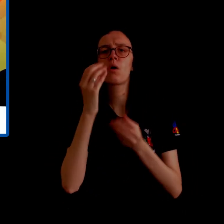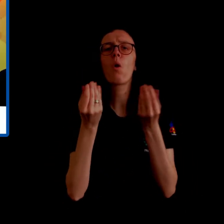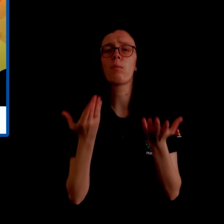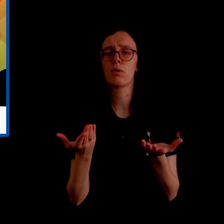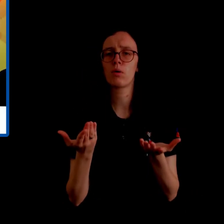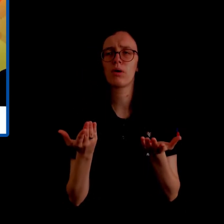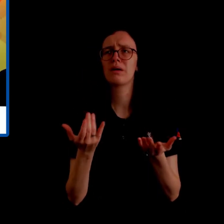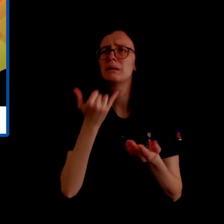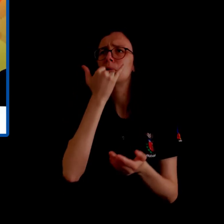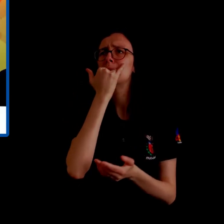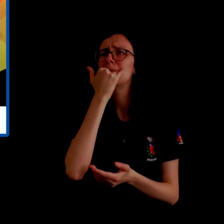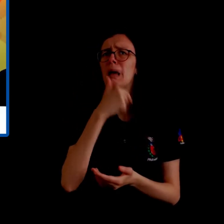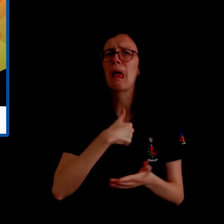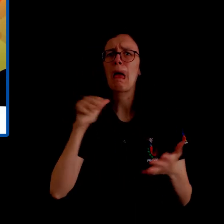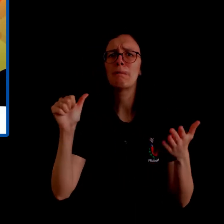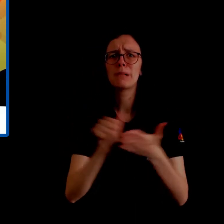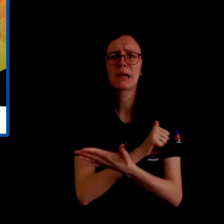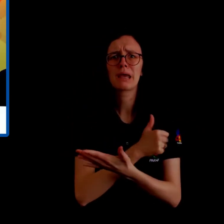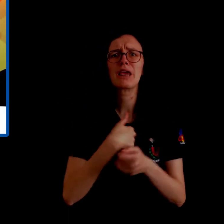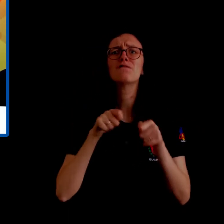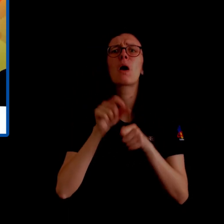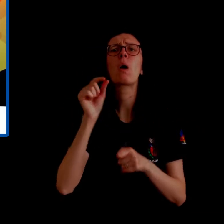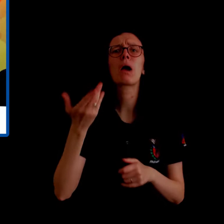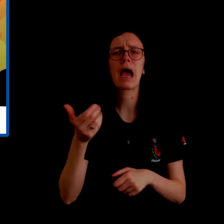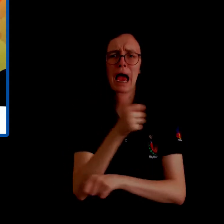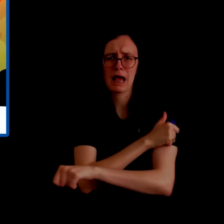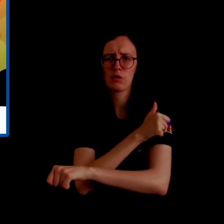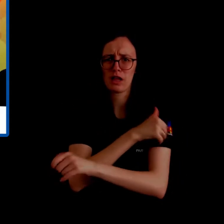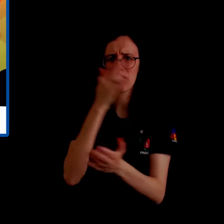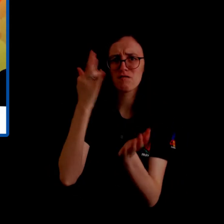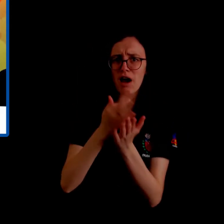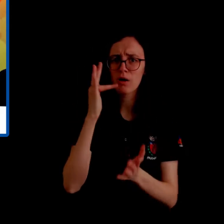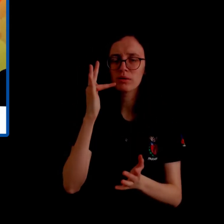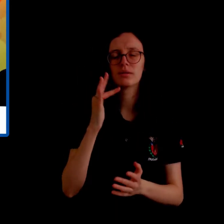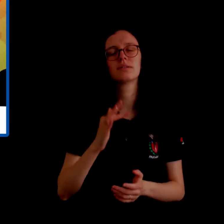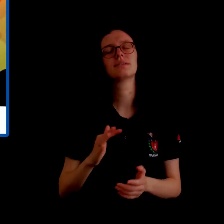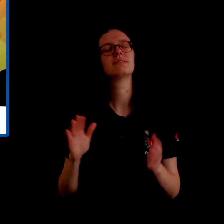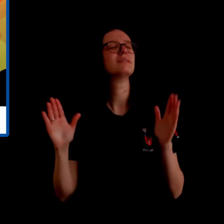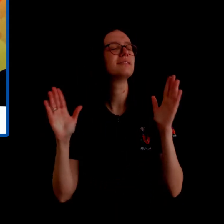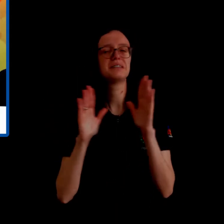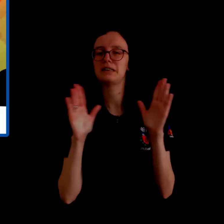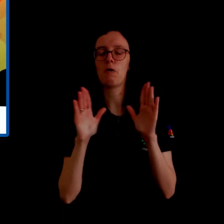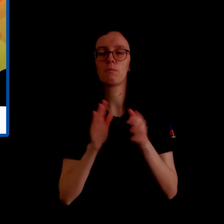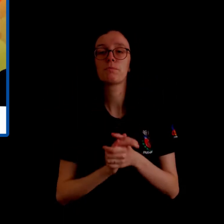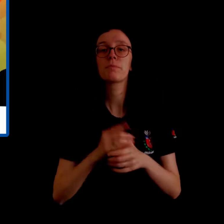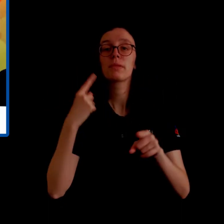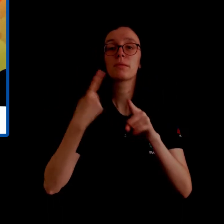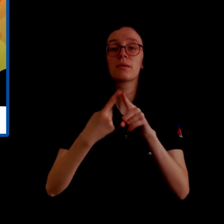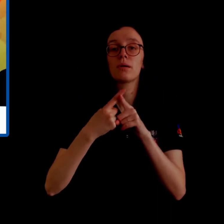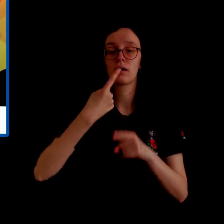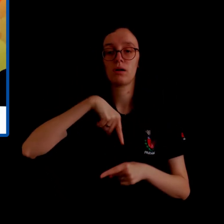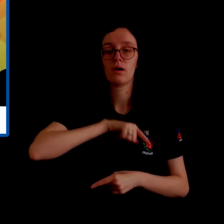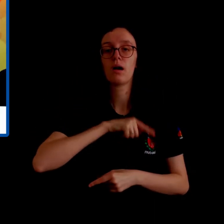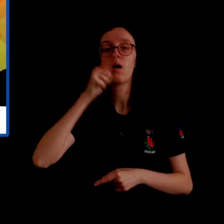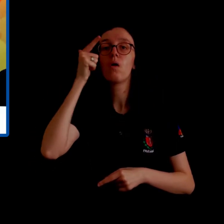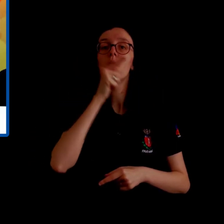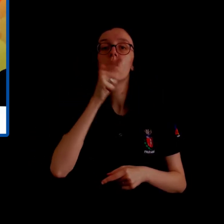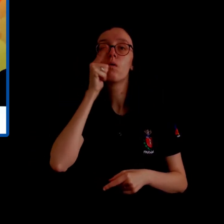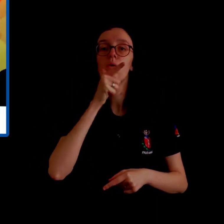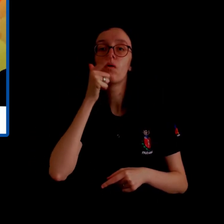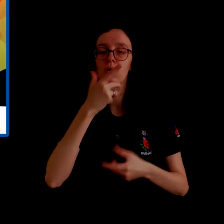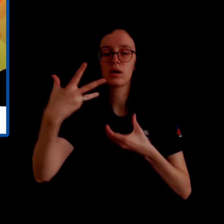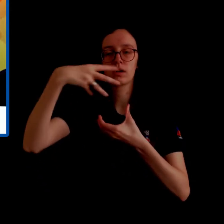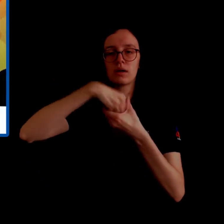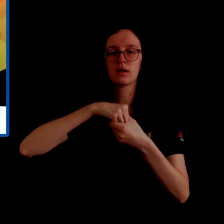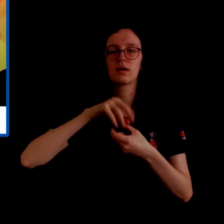mas eu apaguei. E agora? Meu aluno vai ficar com falta? Não. Porque quando a gente conseguir colocar tudo isso dentro do